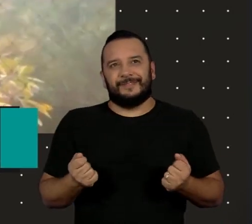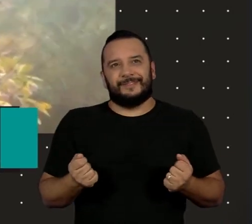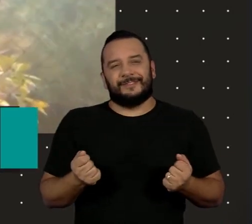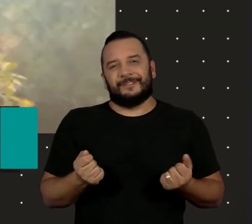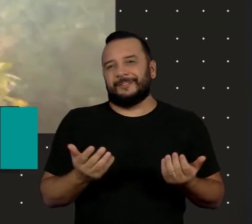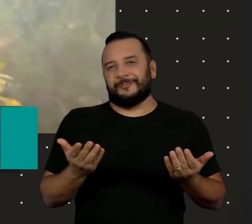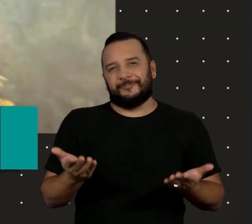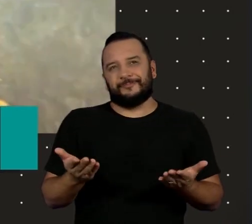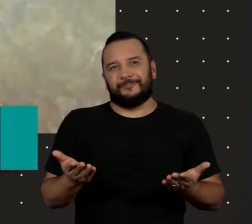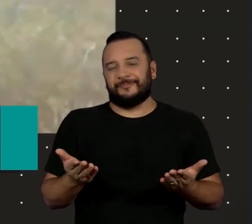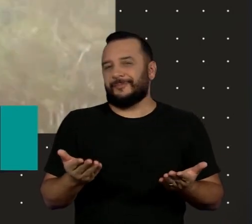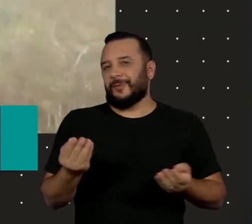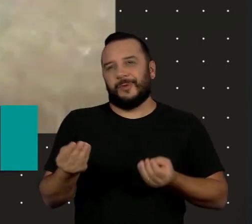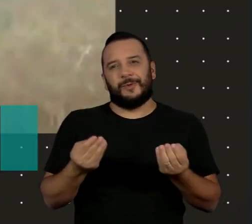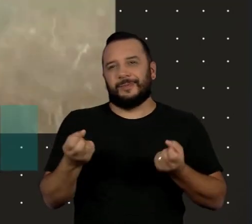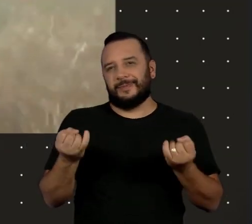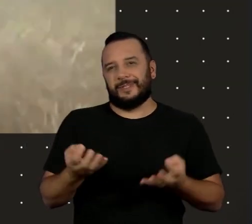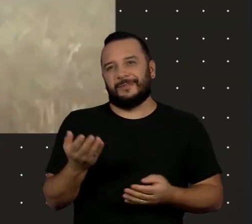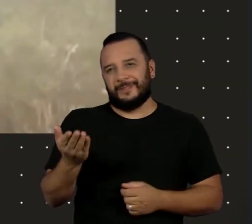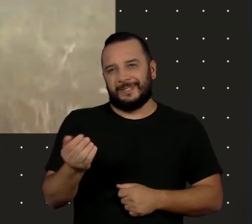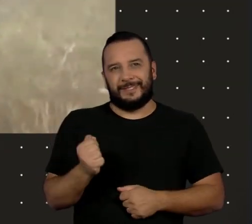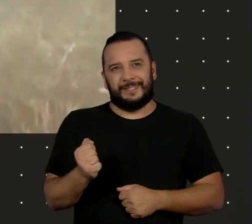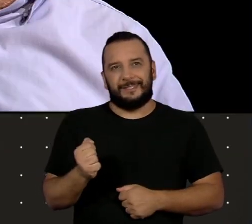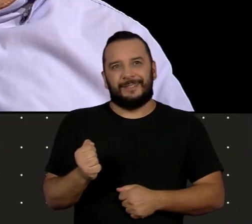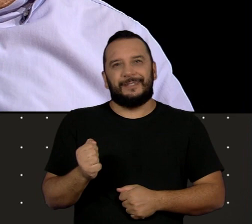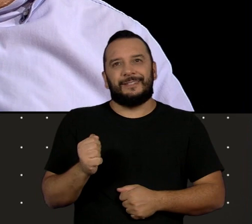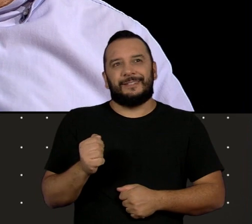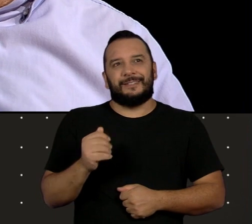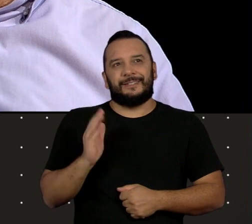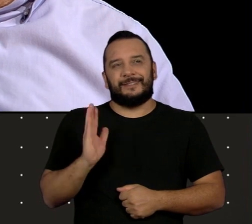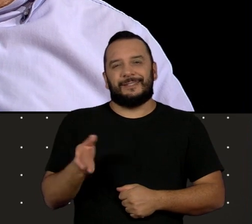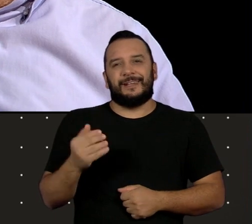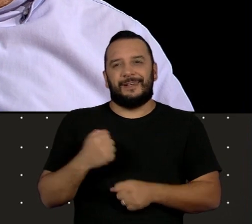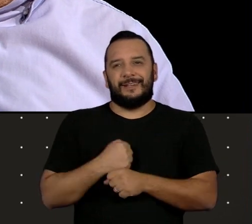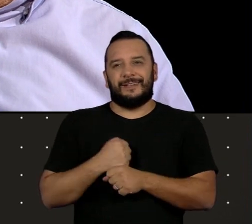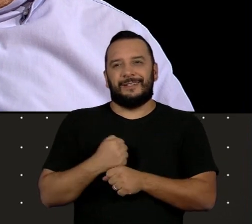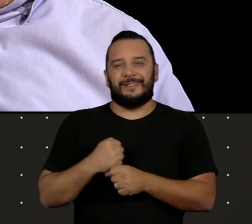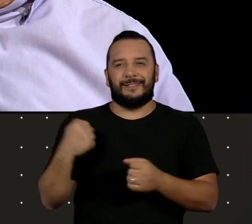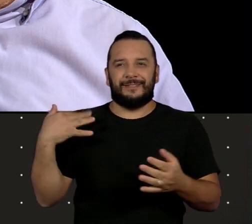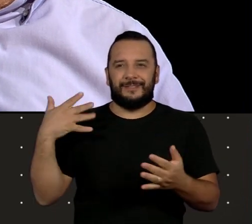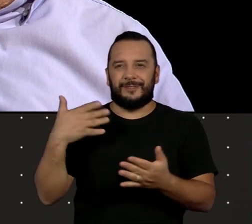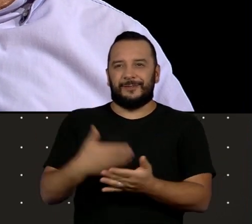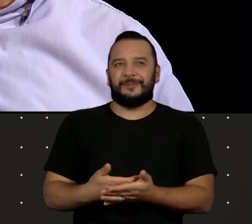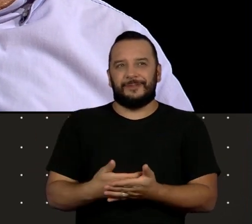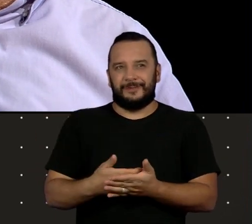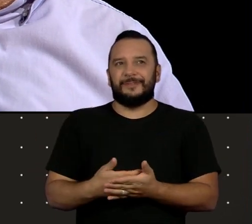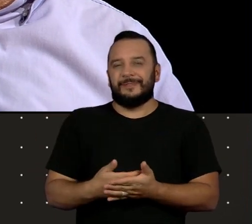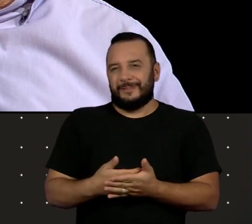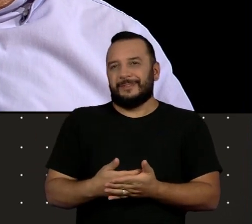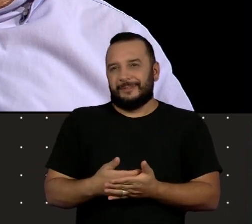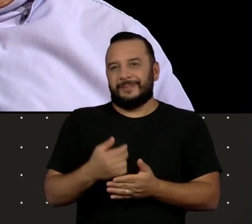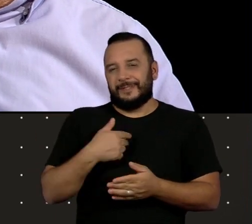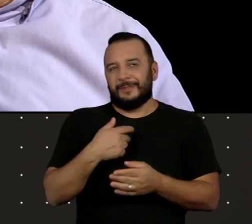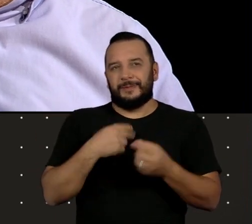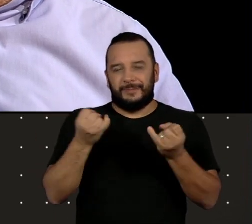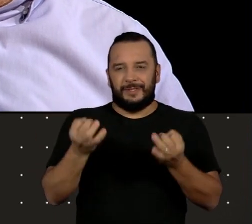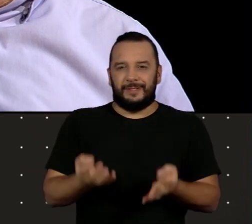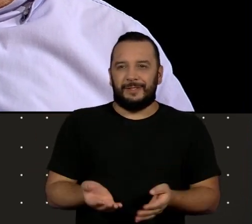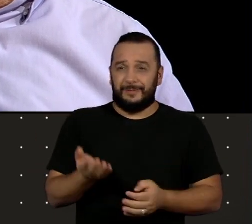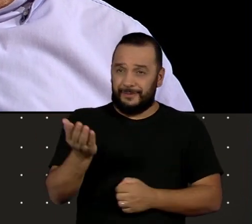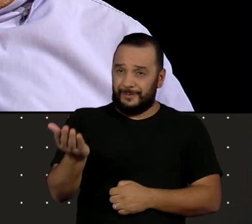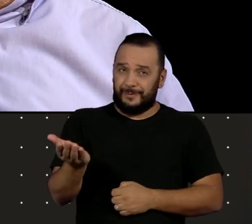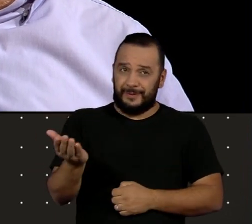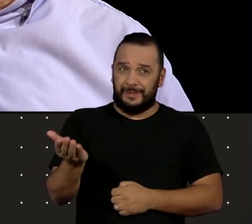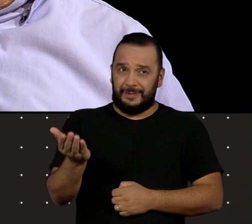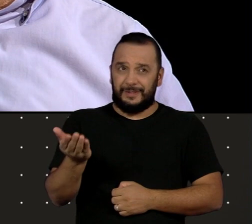Otávio, o que eu posso falar de você? Há muito tempo eu venho falando para todo mundo que eu acho você um